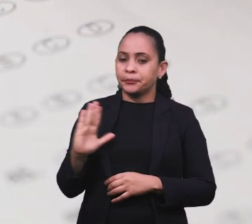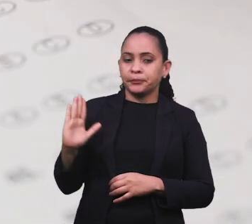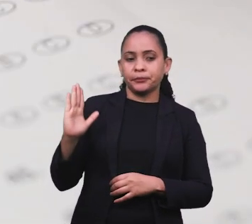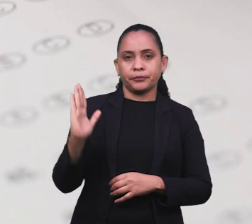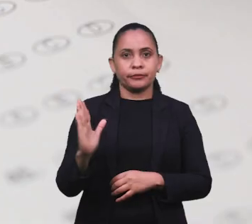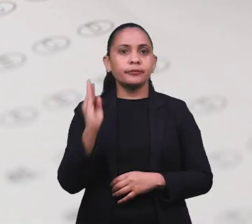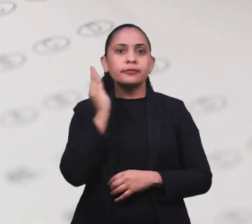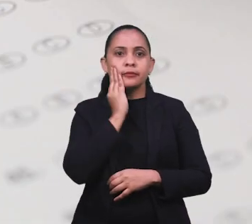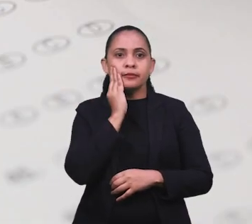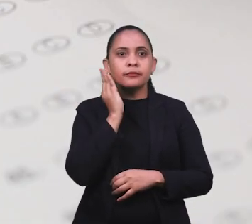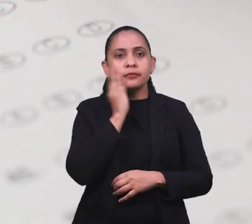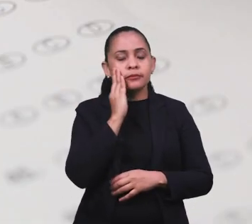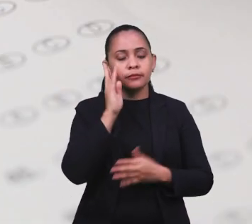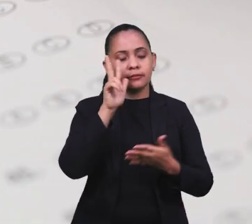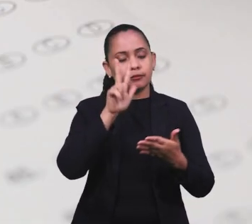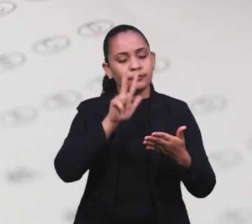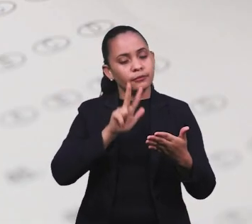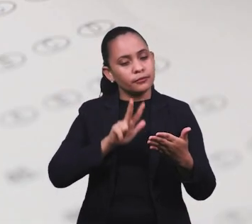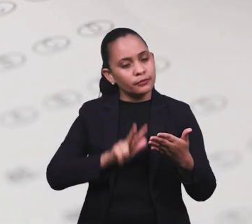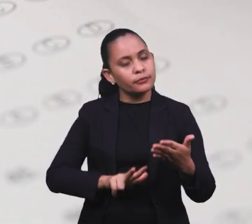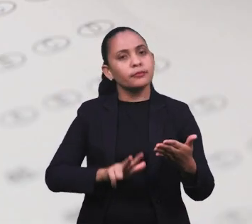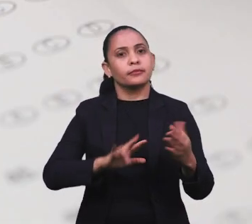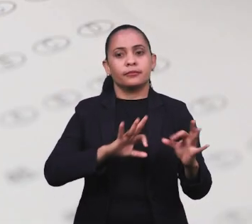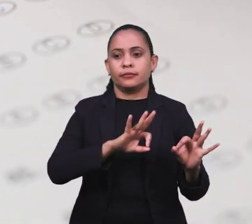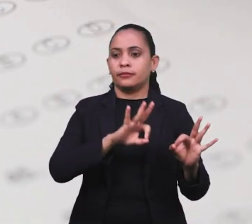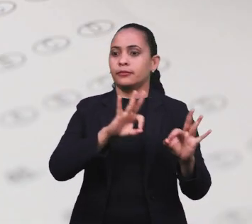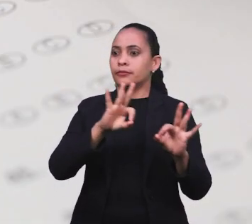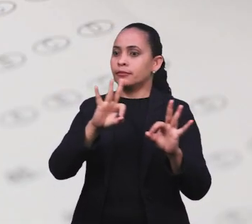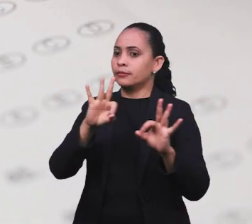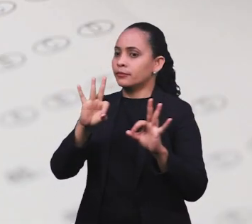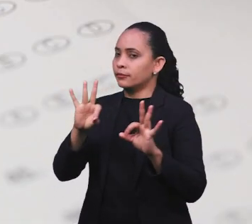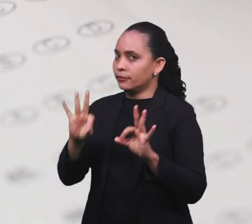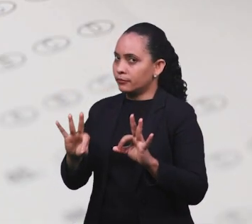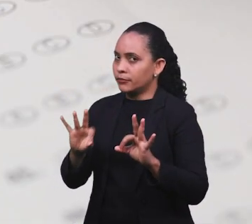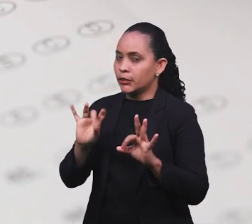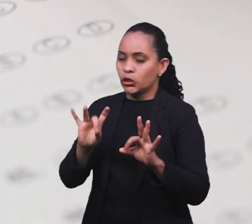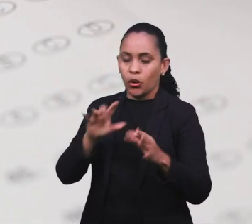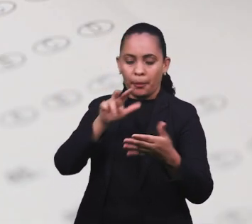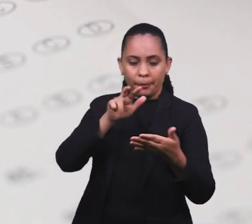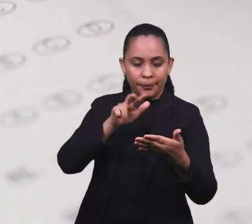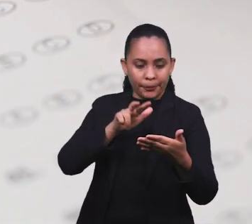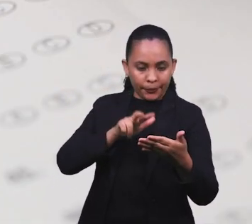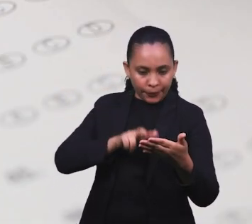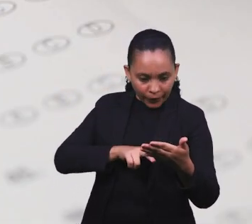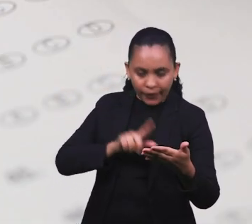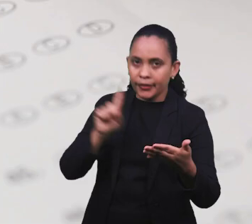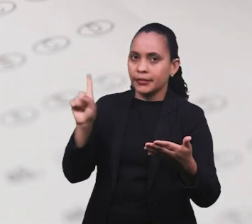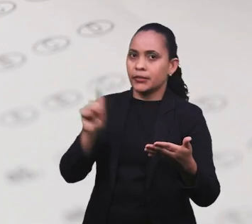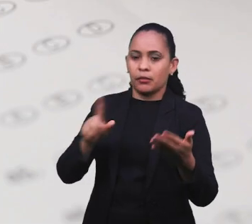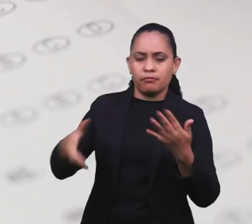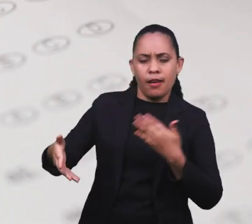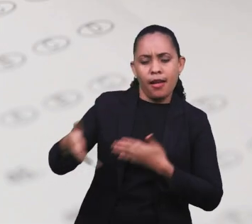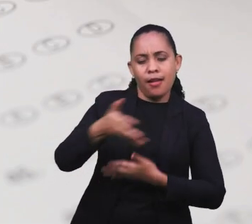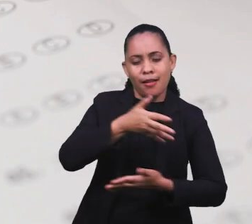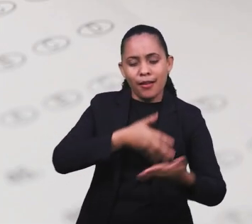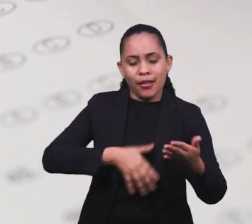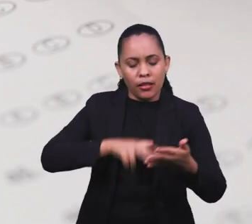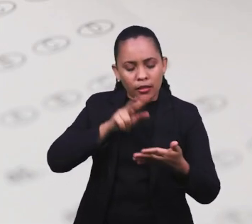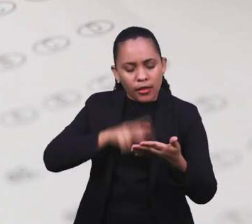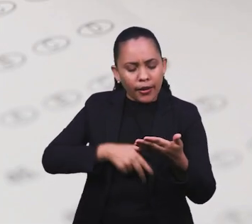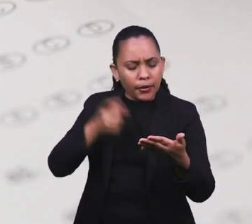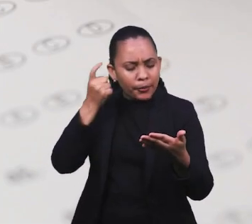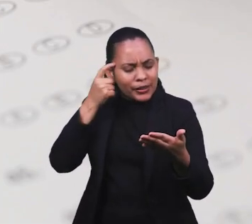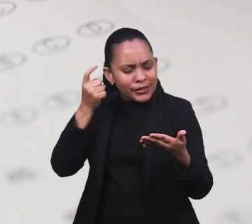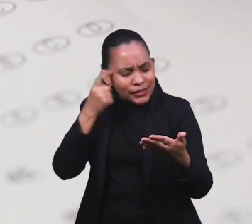direta, tentar fazer uma leitura mais ativa, não apenas passando pelo texto, mas